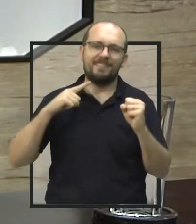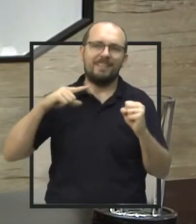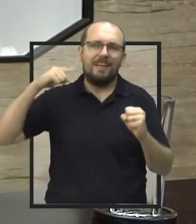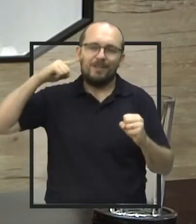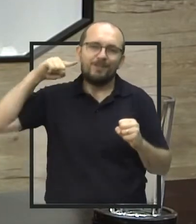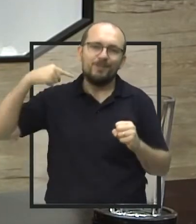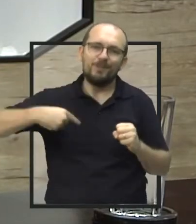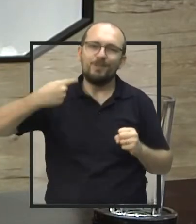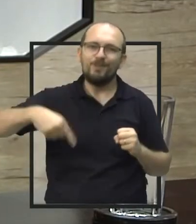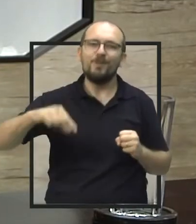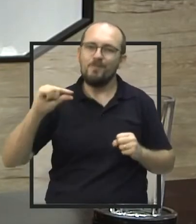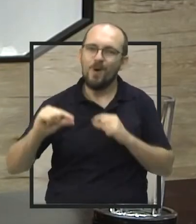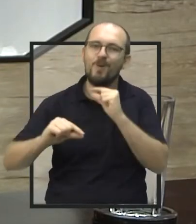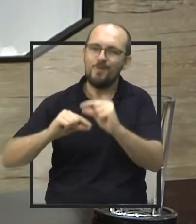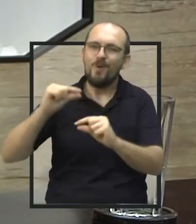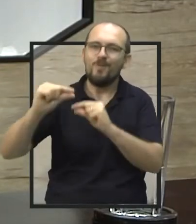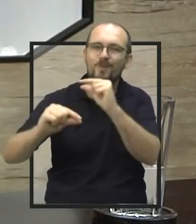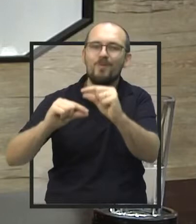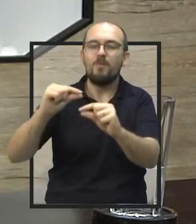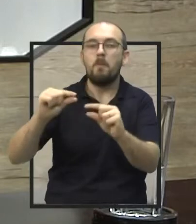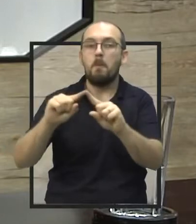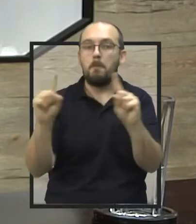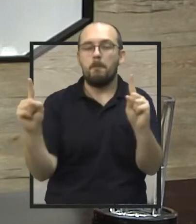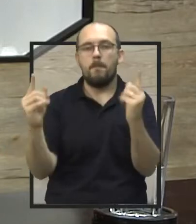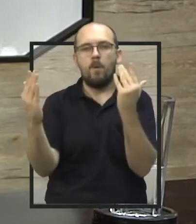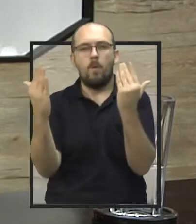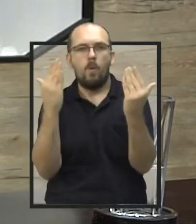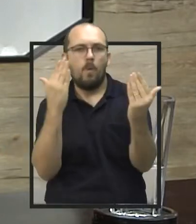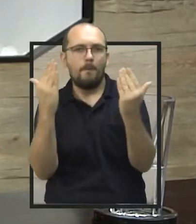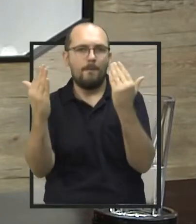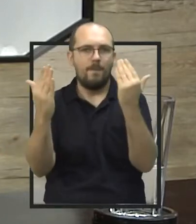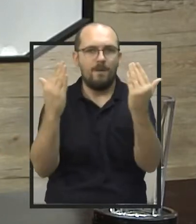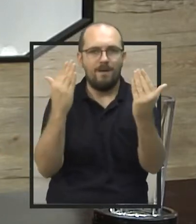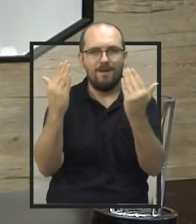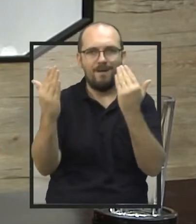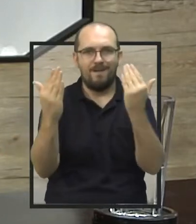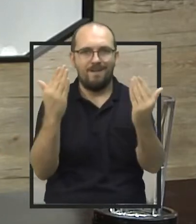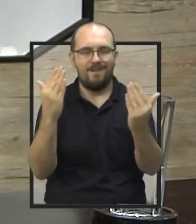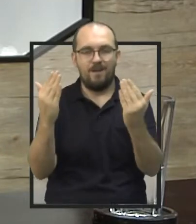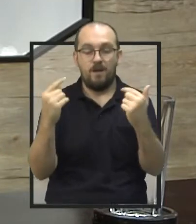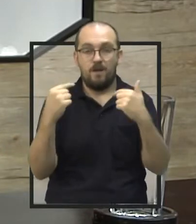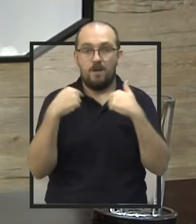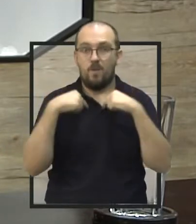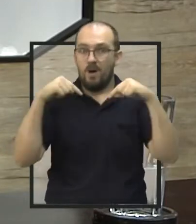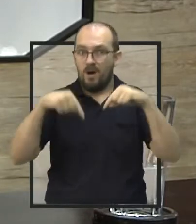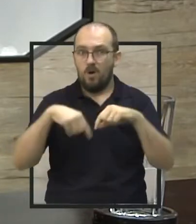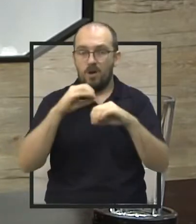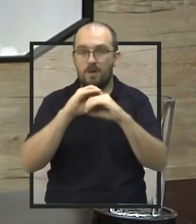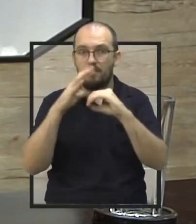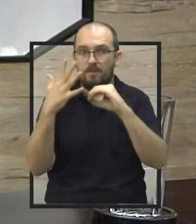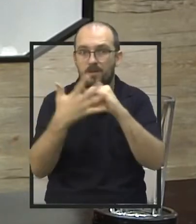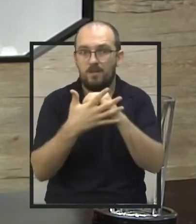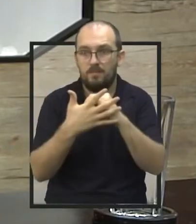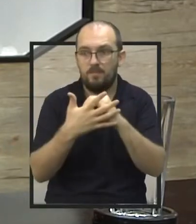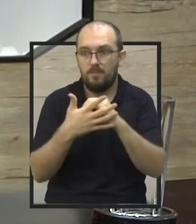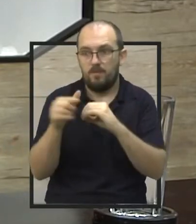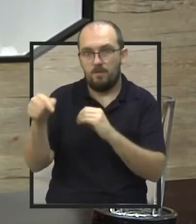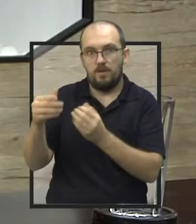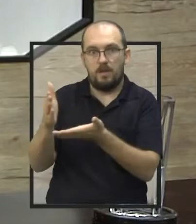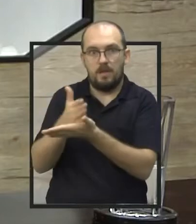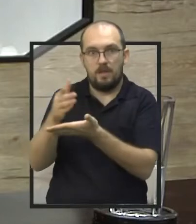durante esse último ano, né? Sim. Muitas famílias perderam entes queridos, amigos. A pandemia te